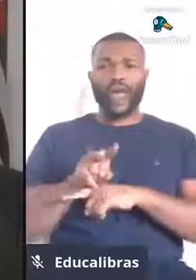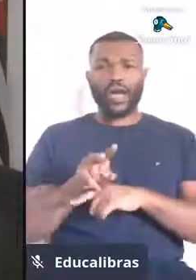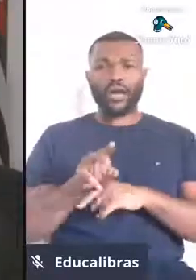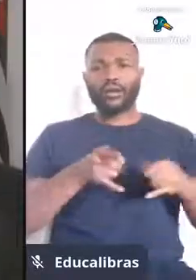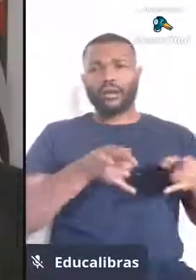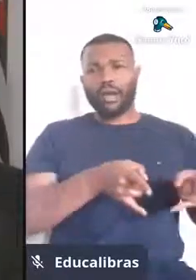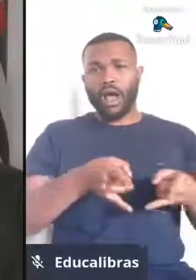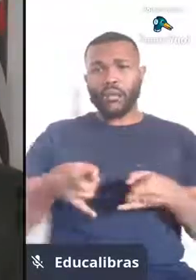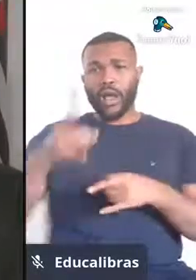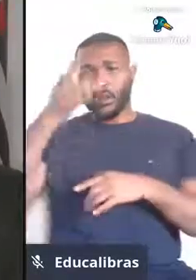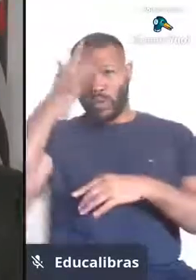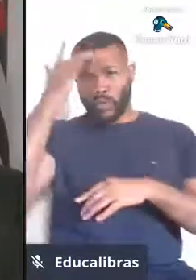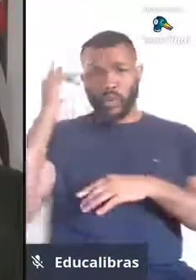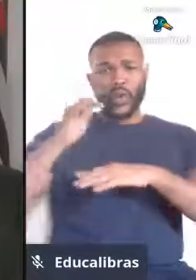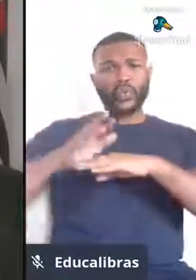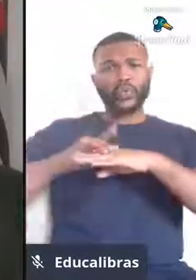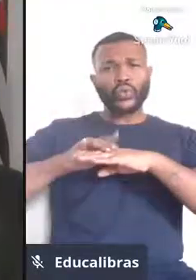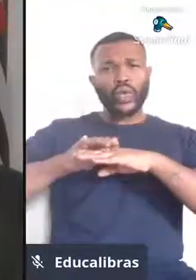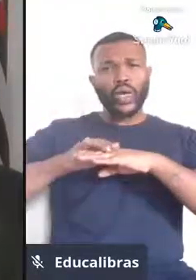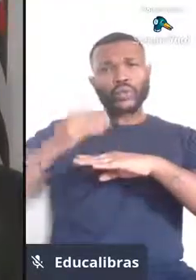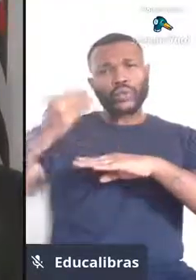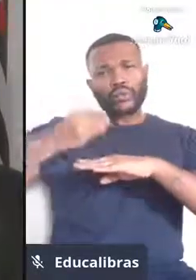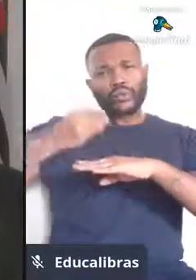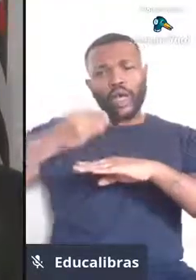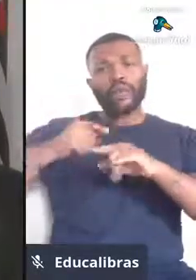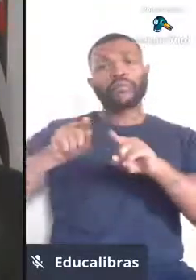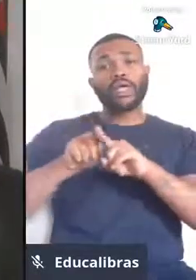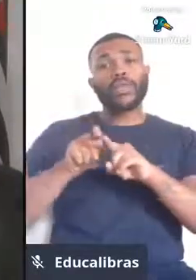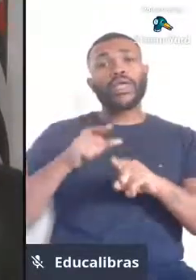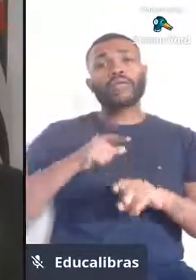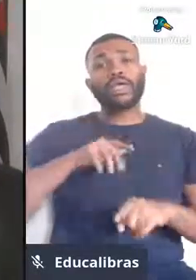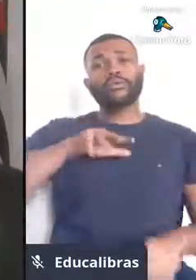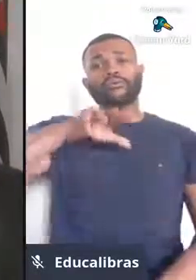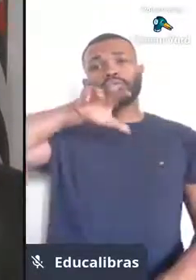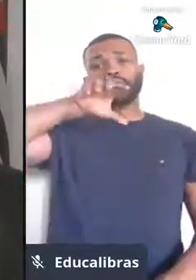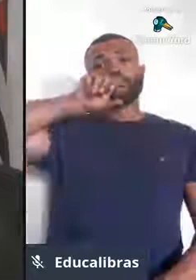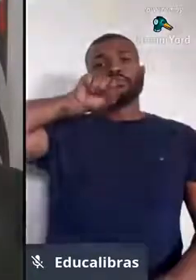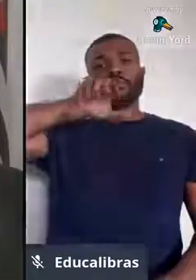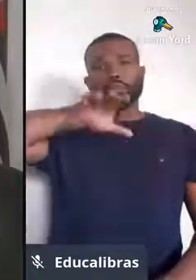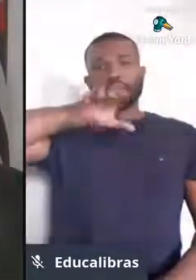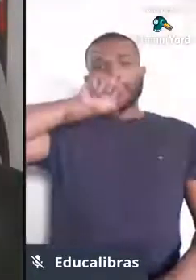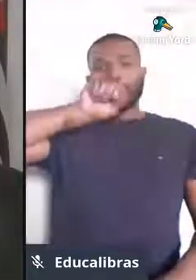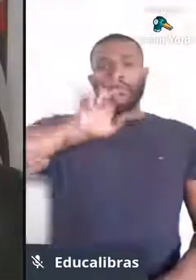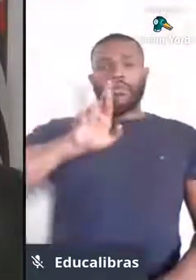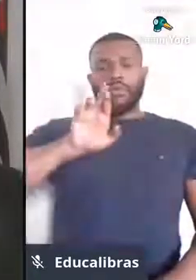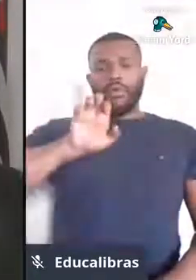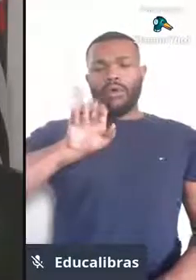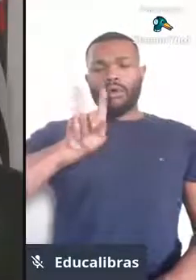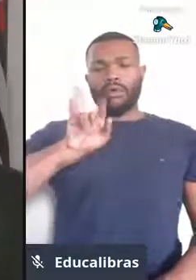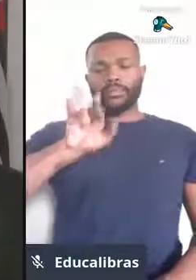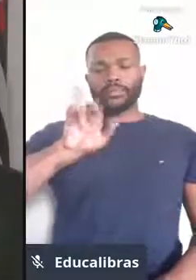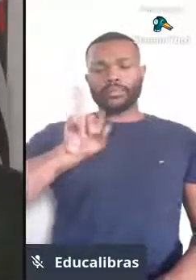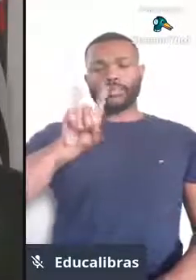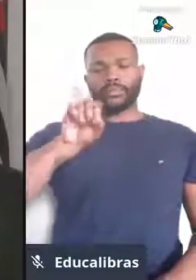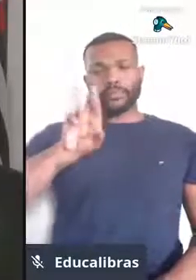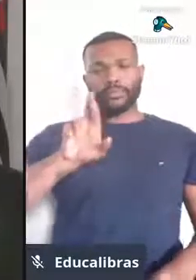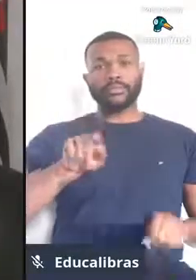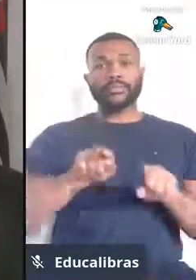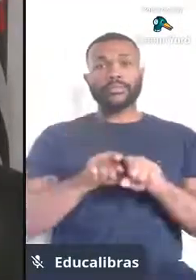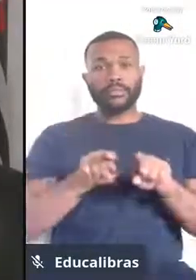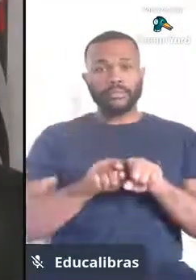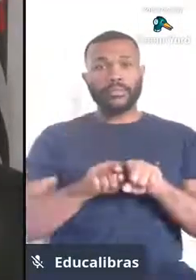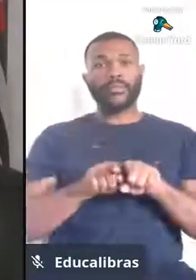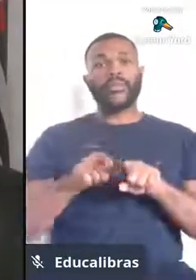baixa complexidade, todo mundo com acesso a respirador. Vai ter a distribuição aí de, pelo